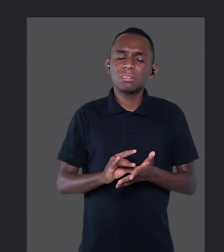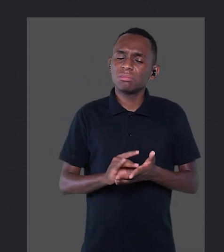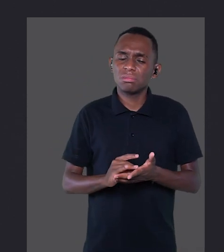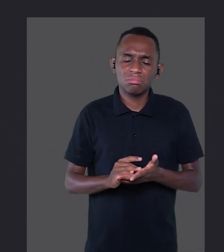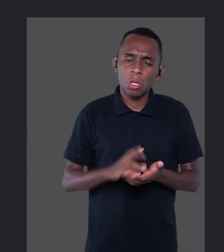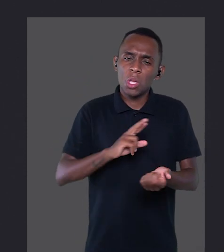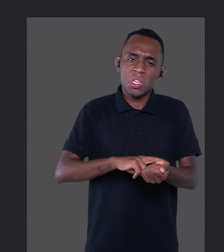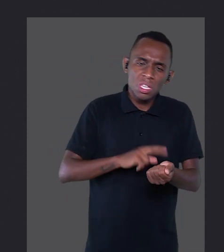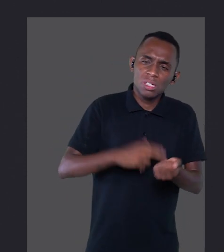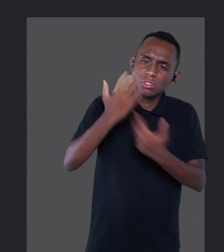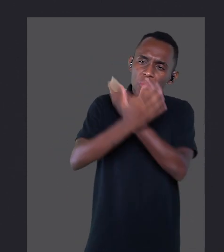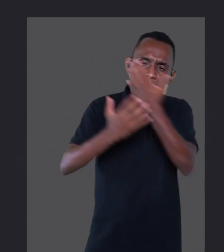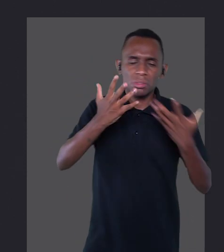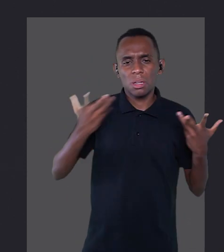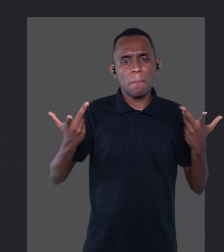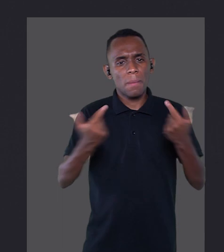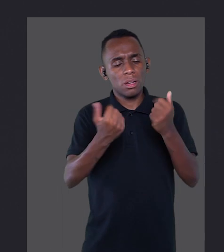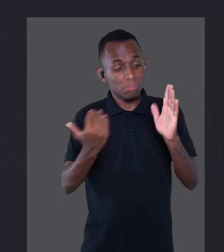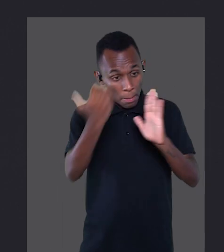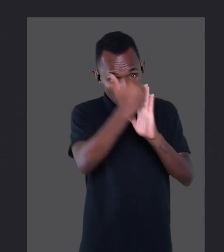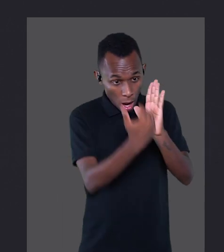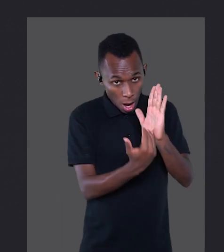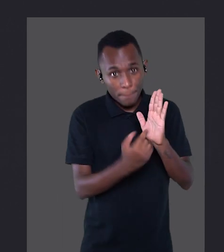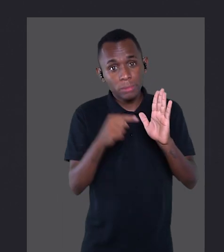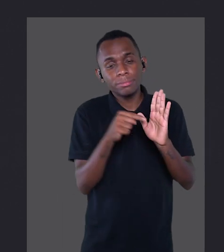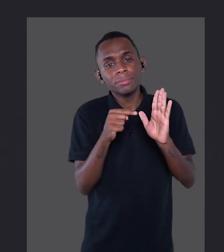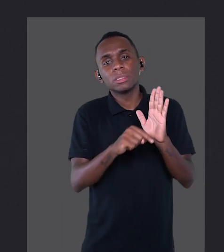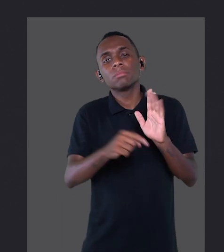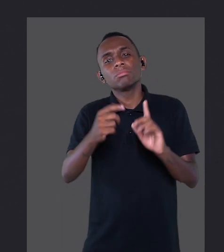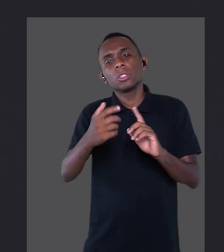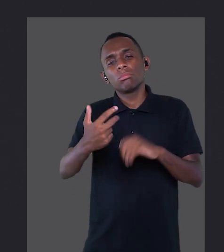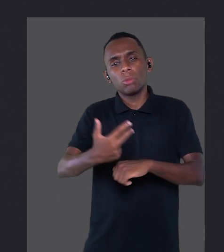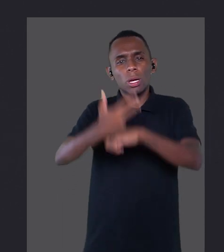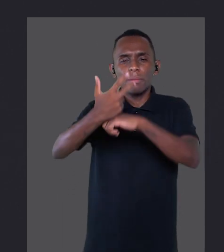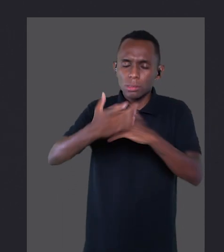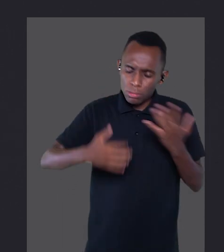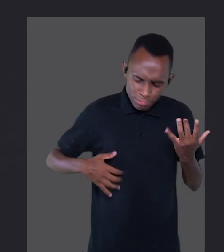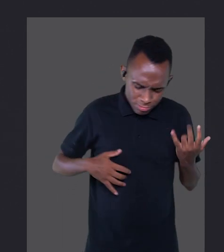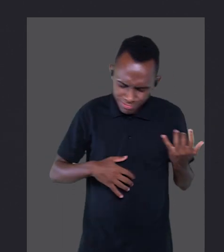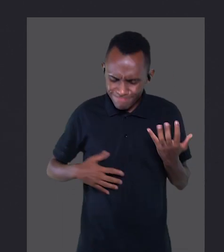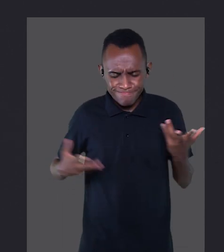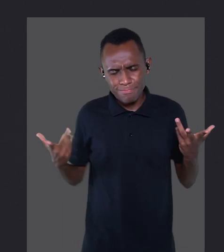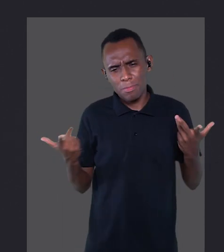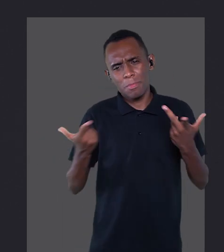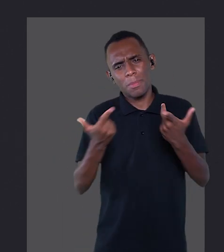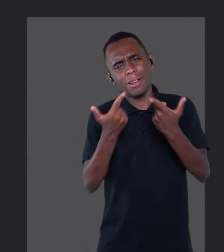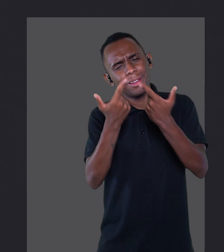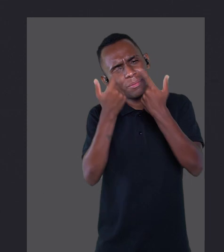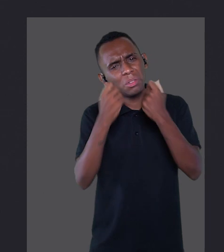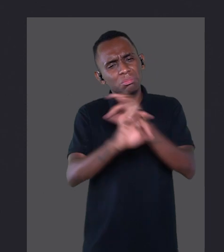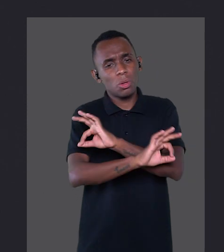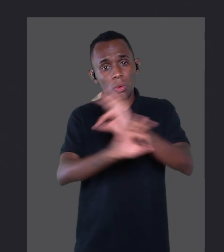Melodia incrível. E no disco ela está com uma gravação belíssima, né? Um violão incrível do Luiz Cláudio Ramos,